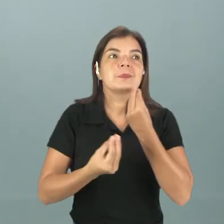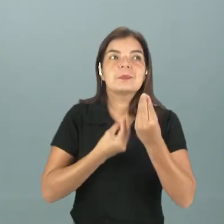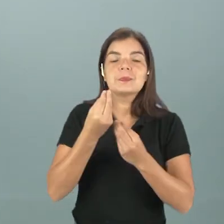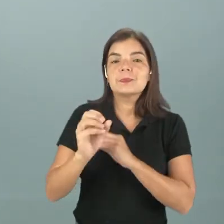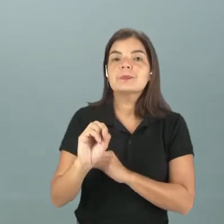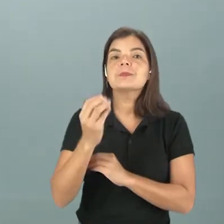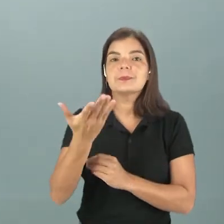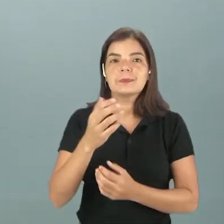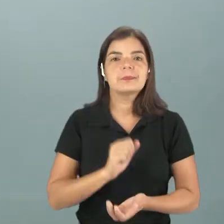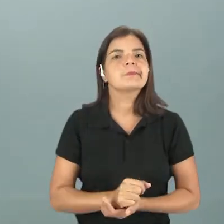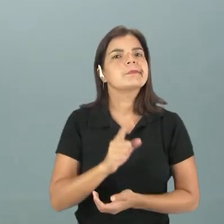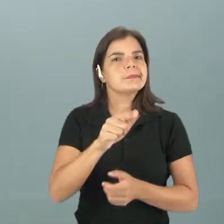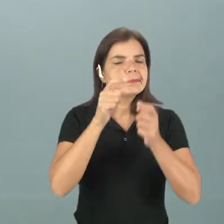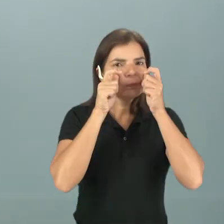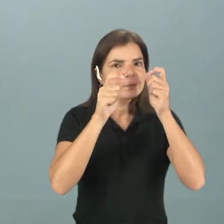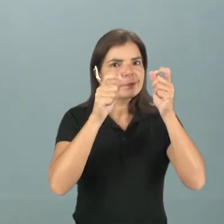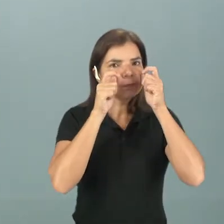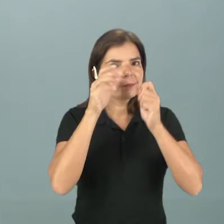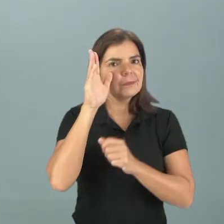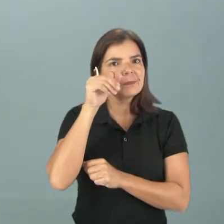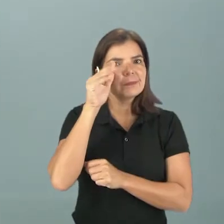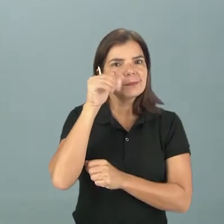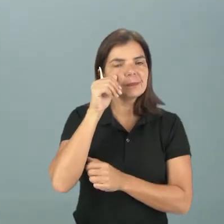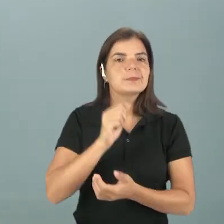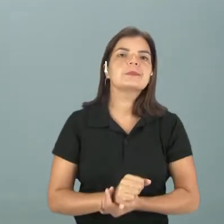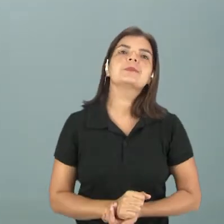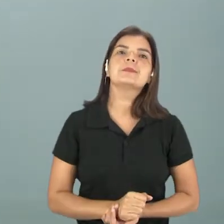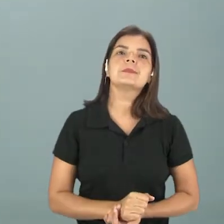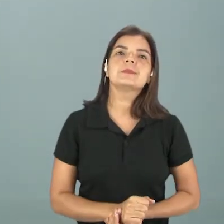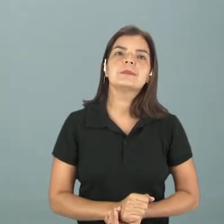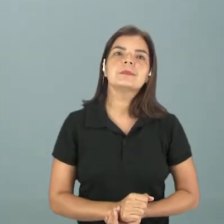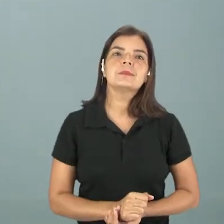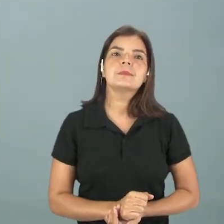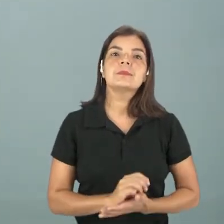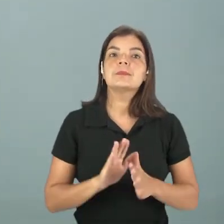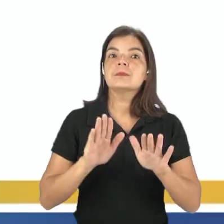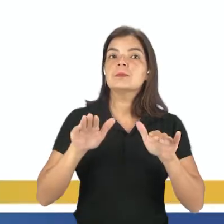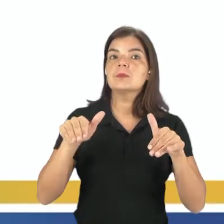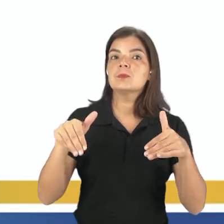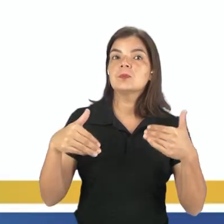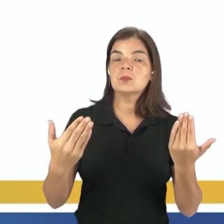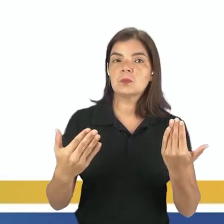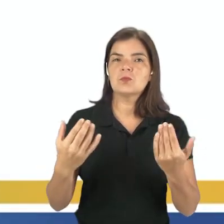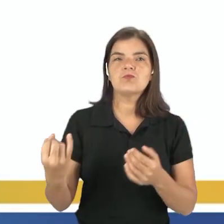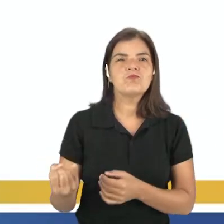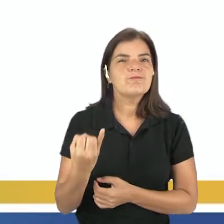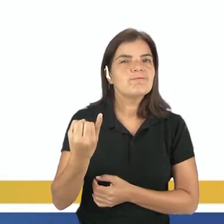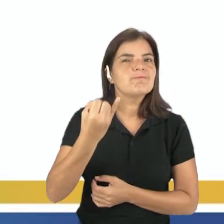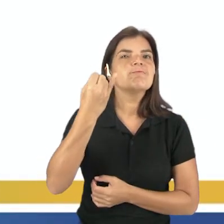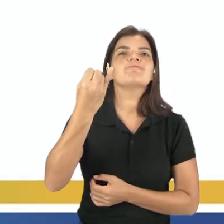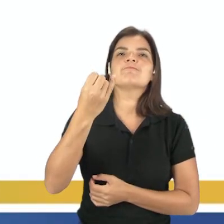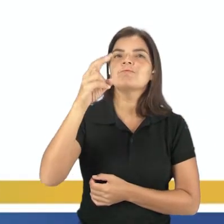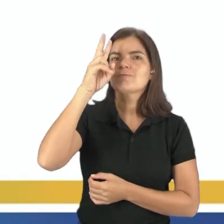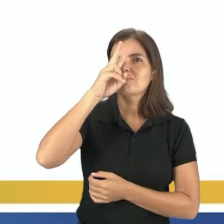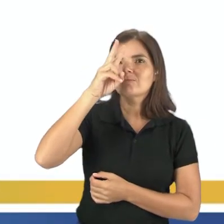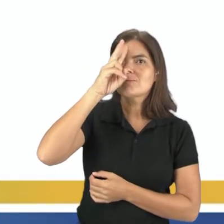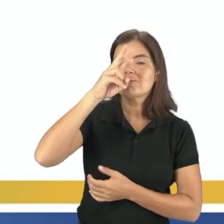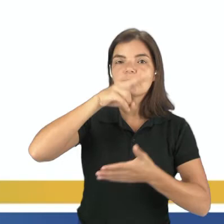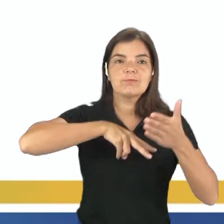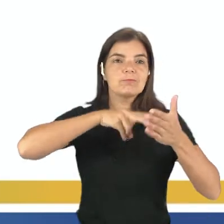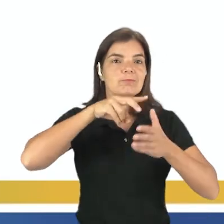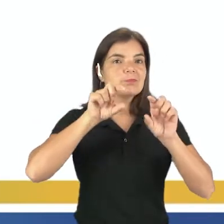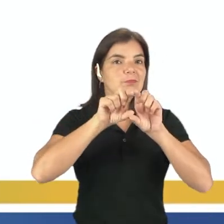que aconteceu? Isso desperta a curiosidade. Vamos para a segunda pergunta. Questão 2. Qual é o clímax da história lida